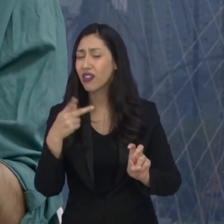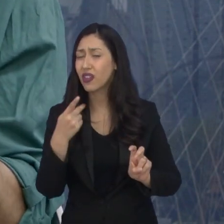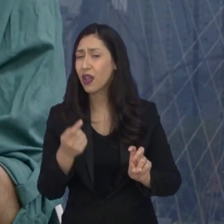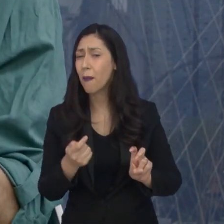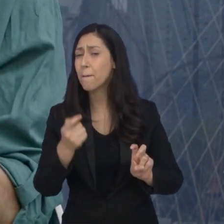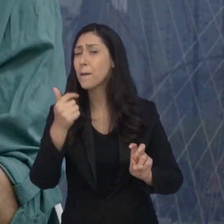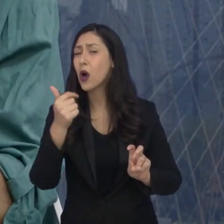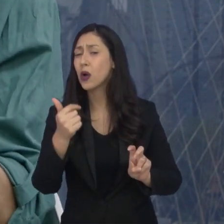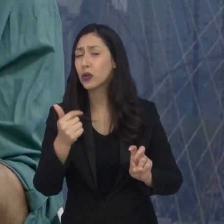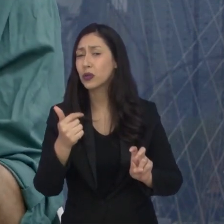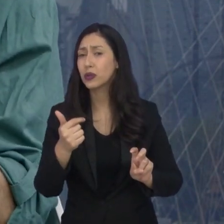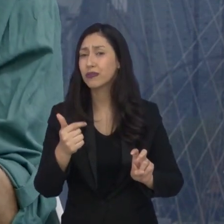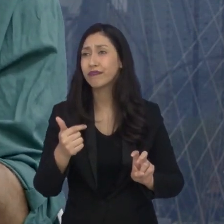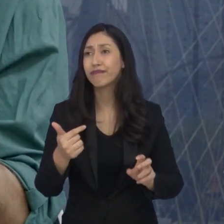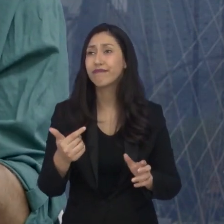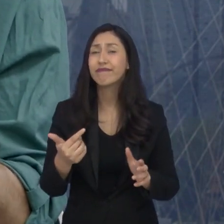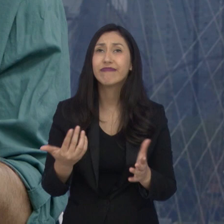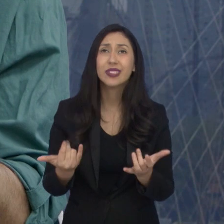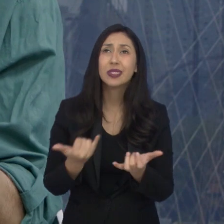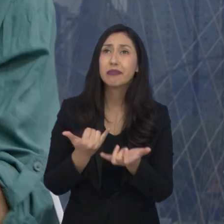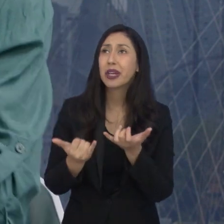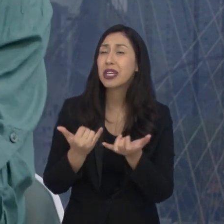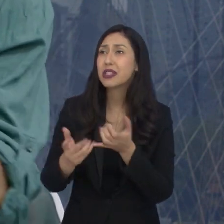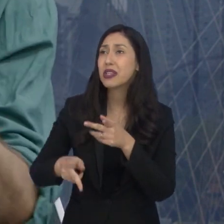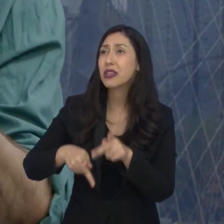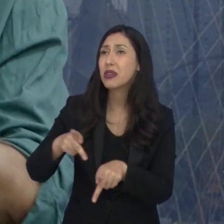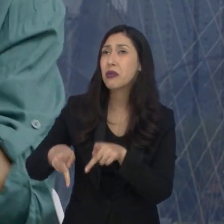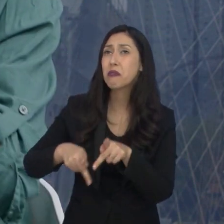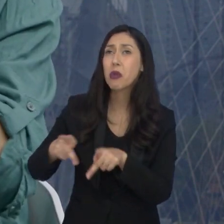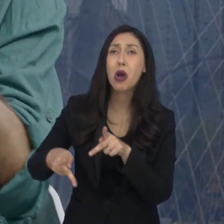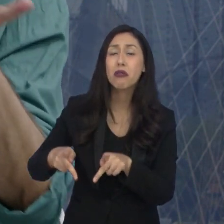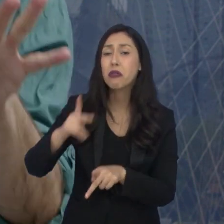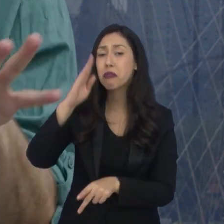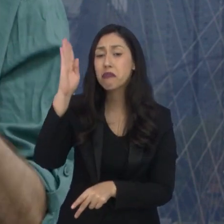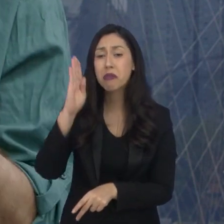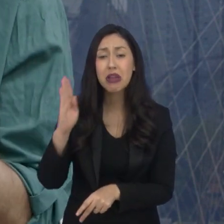uma espécie de tradição brasileira municipal,